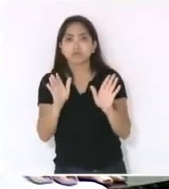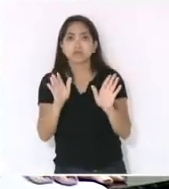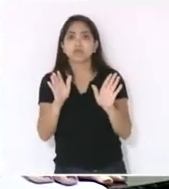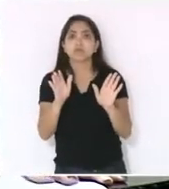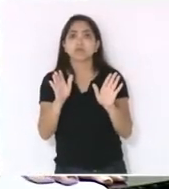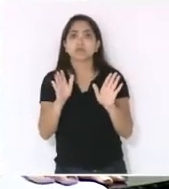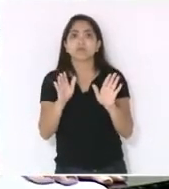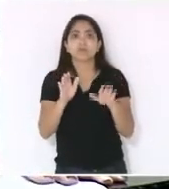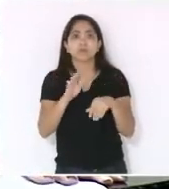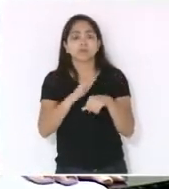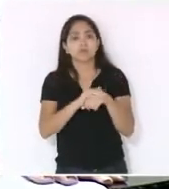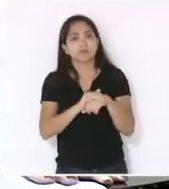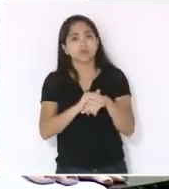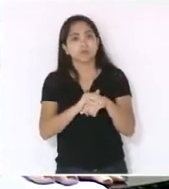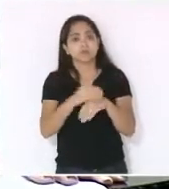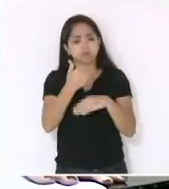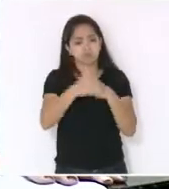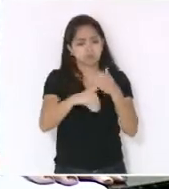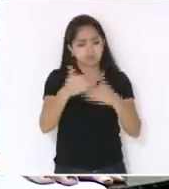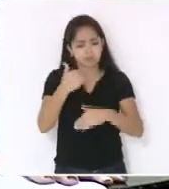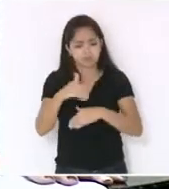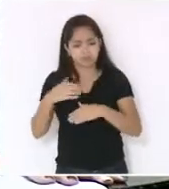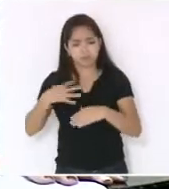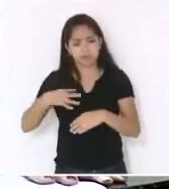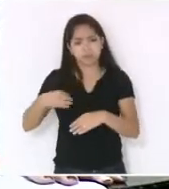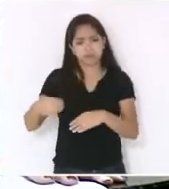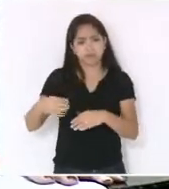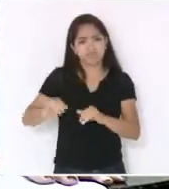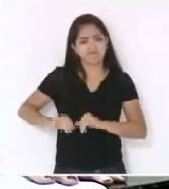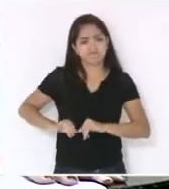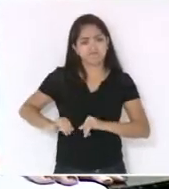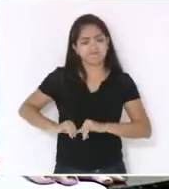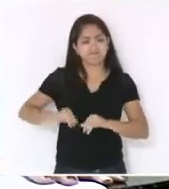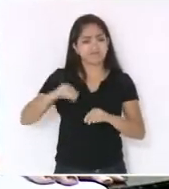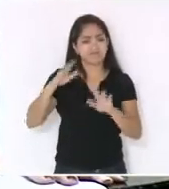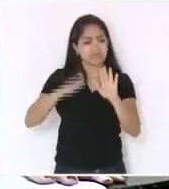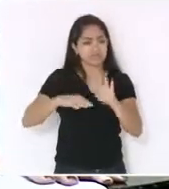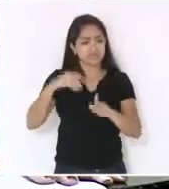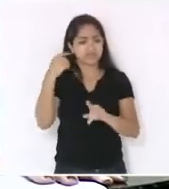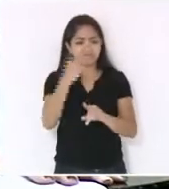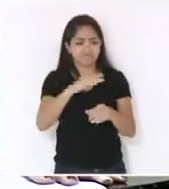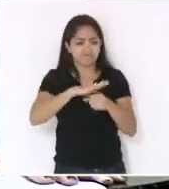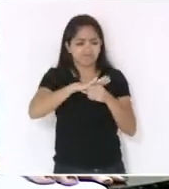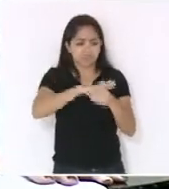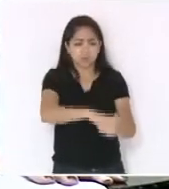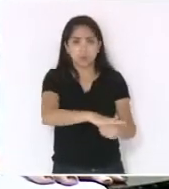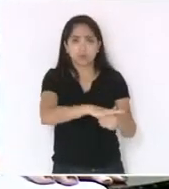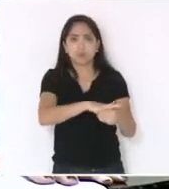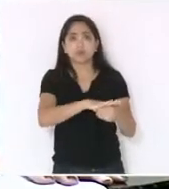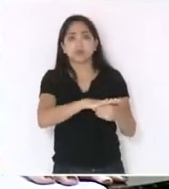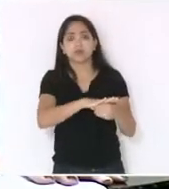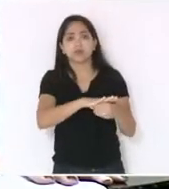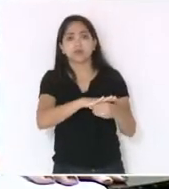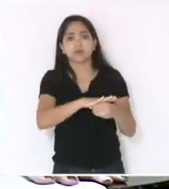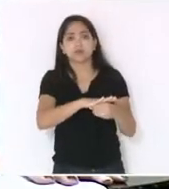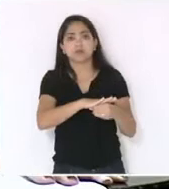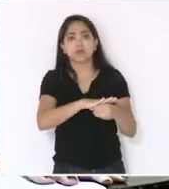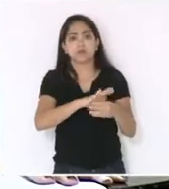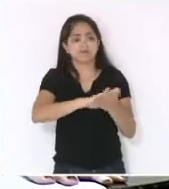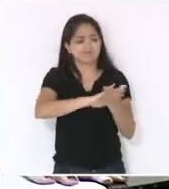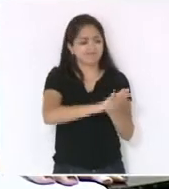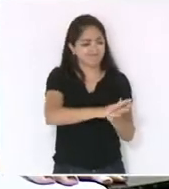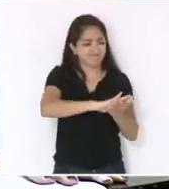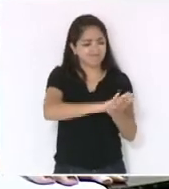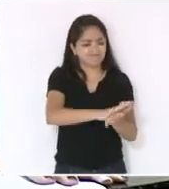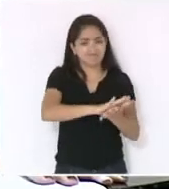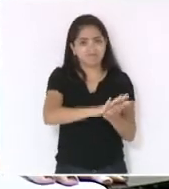os machucados dos nossos filhos, agredidos por essa sociedade insensível,